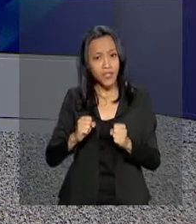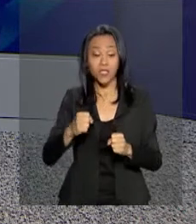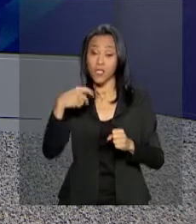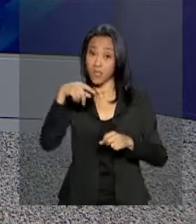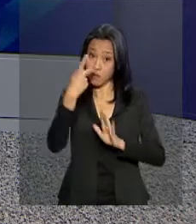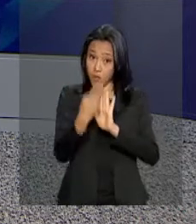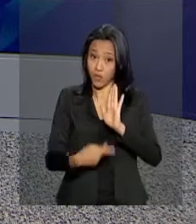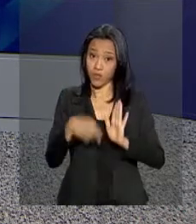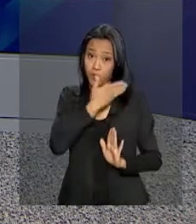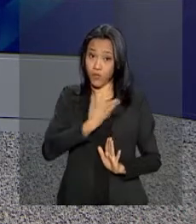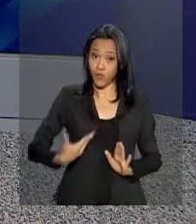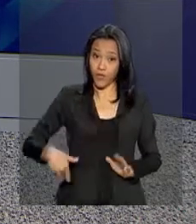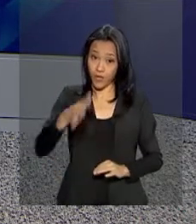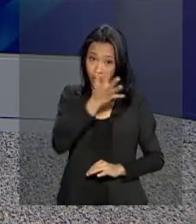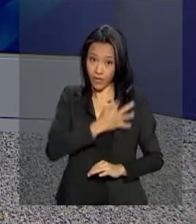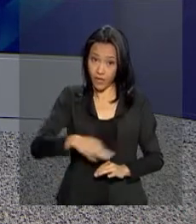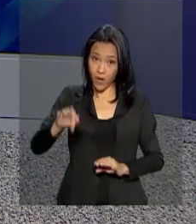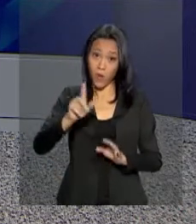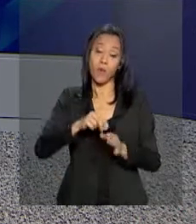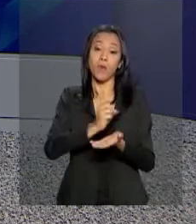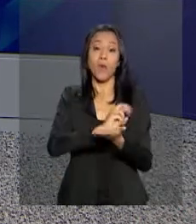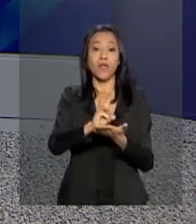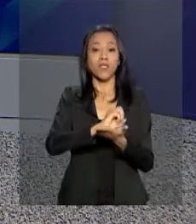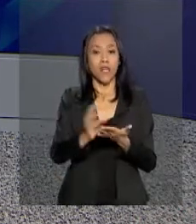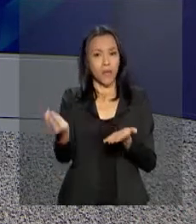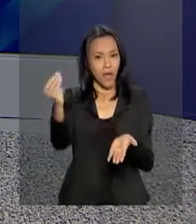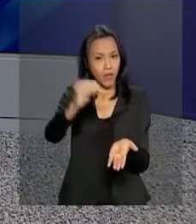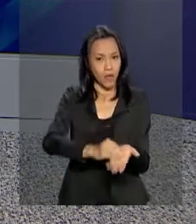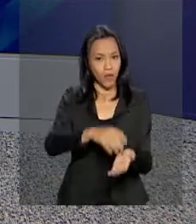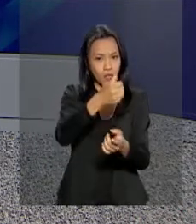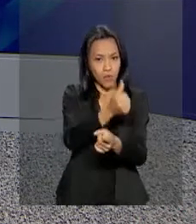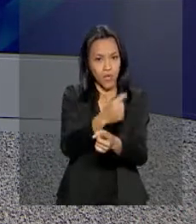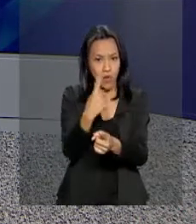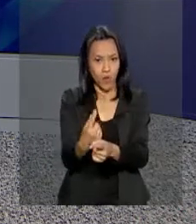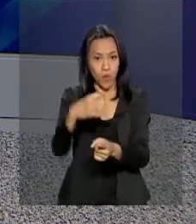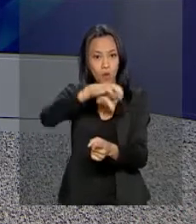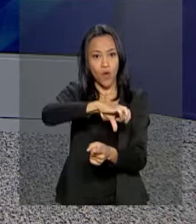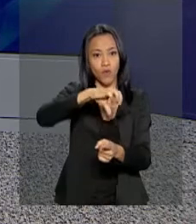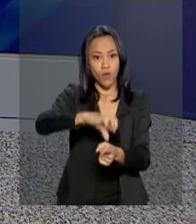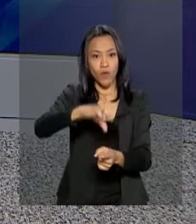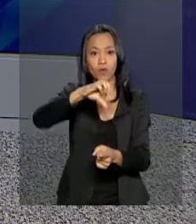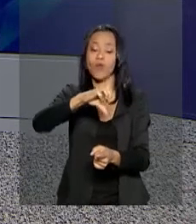governo federal para o nosso WhatsApp. Anote aí, é